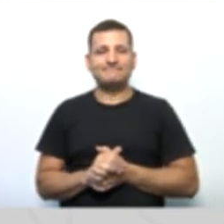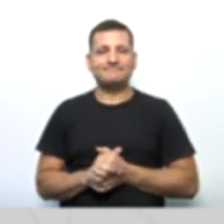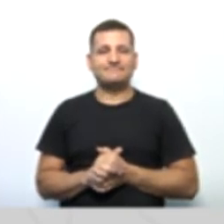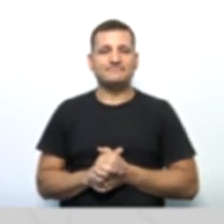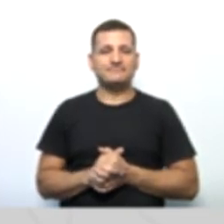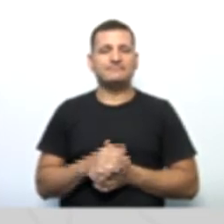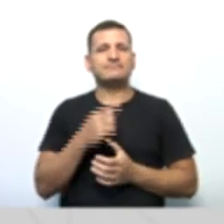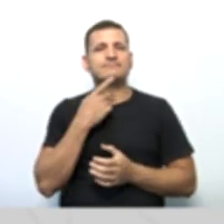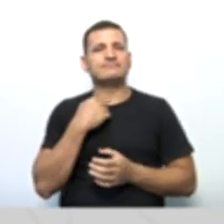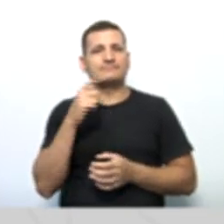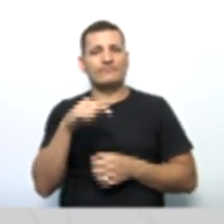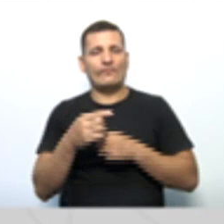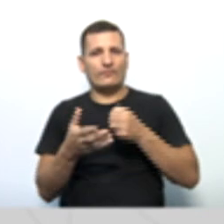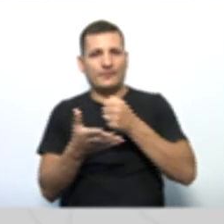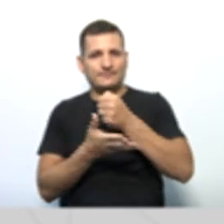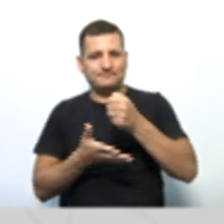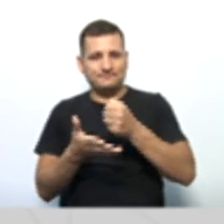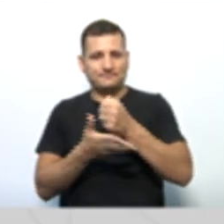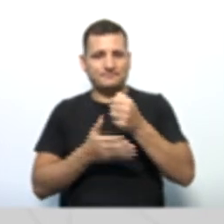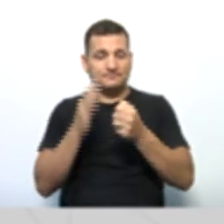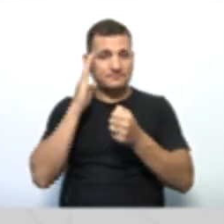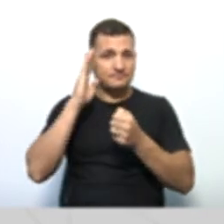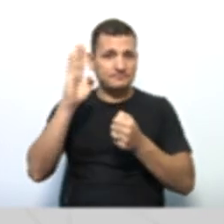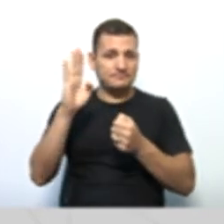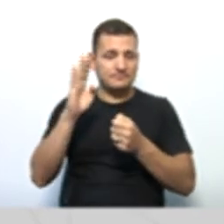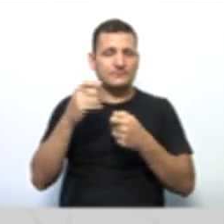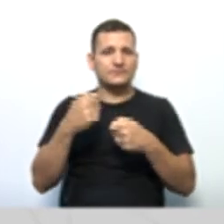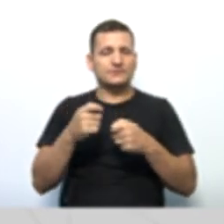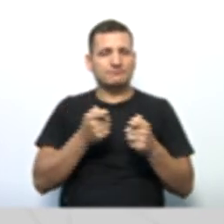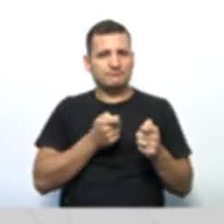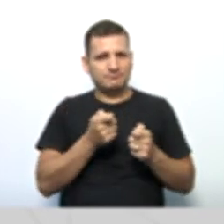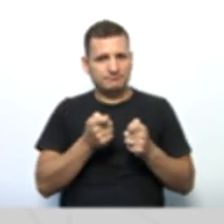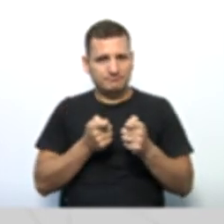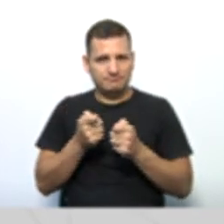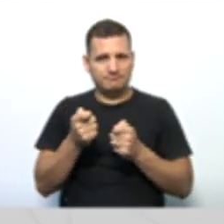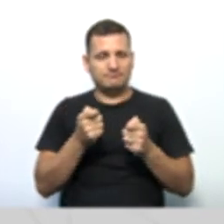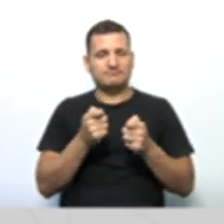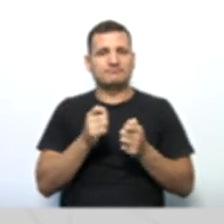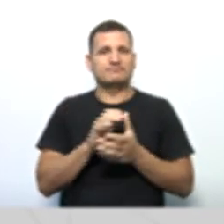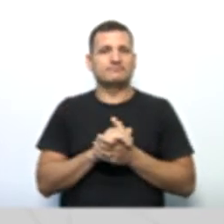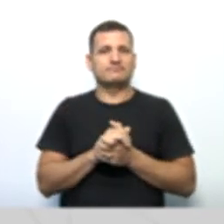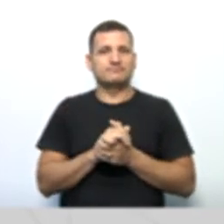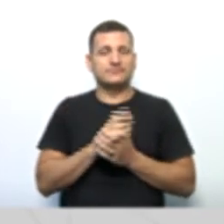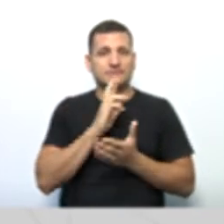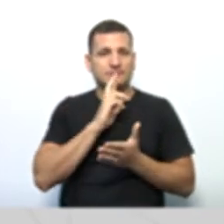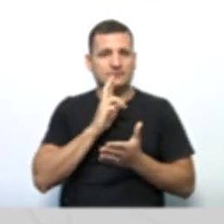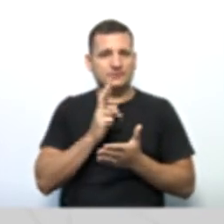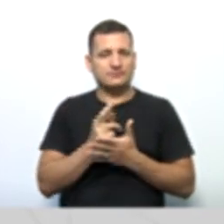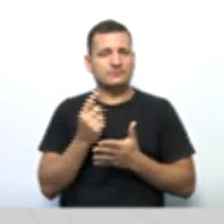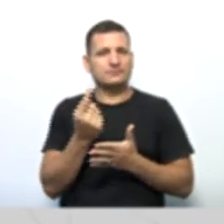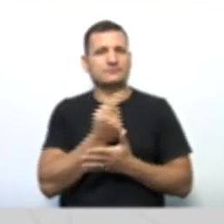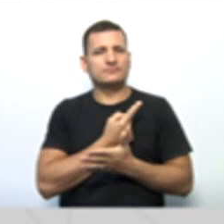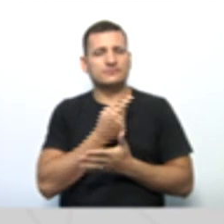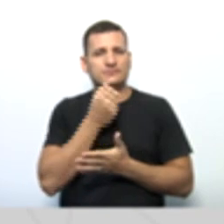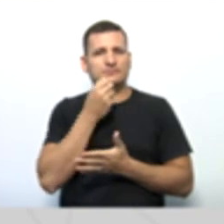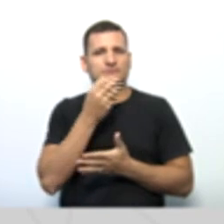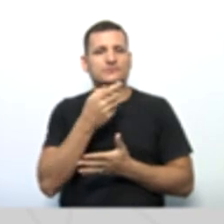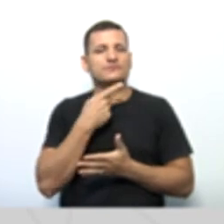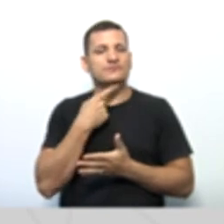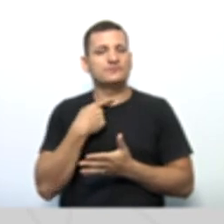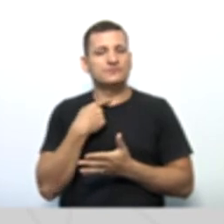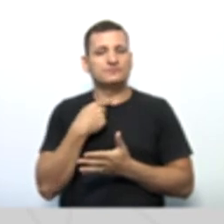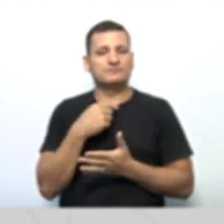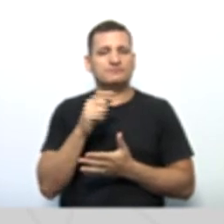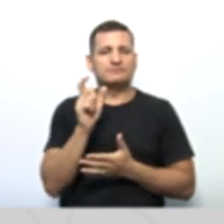é o fundamento principal e deve ser educada pela razão para que tenhamos uma boa vontade. A